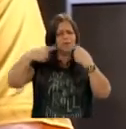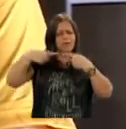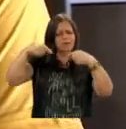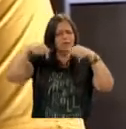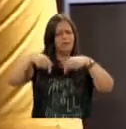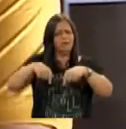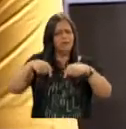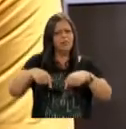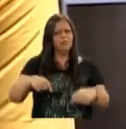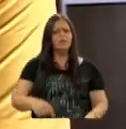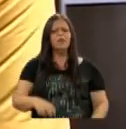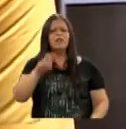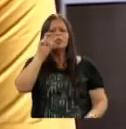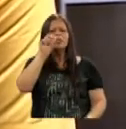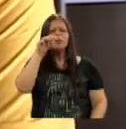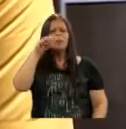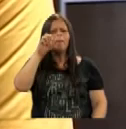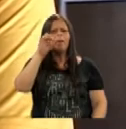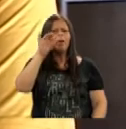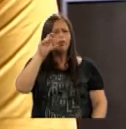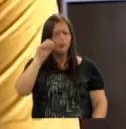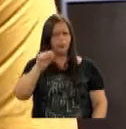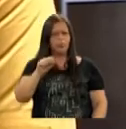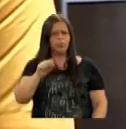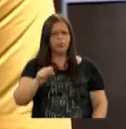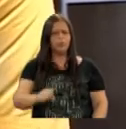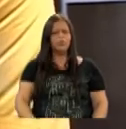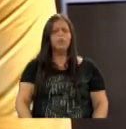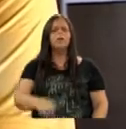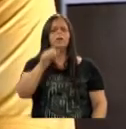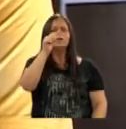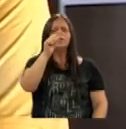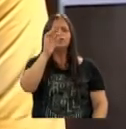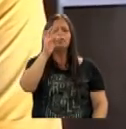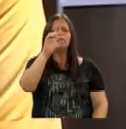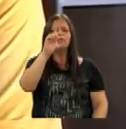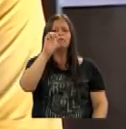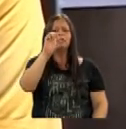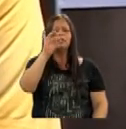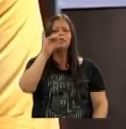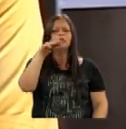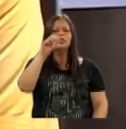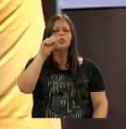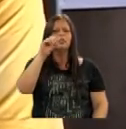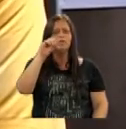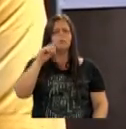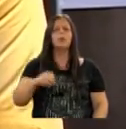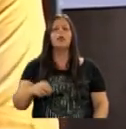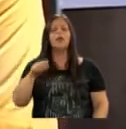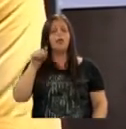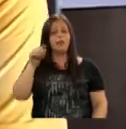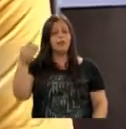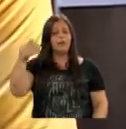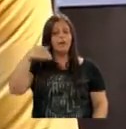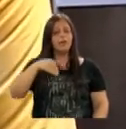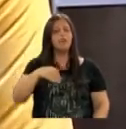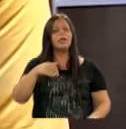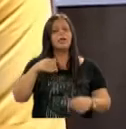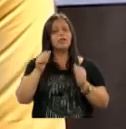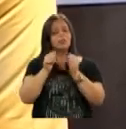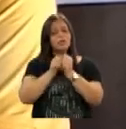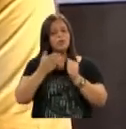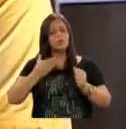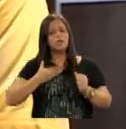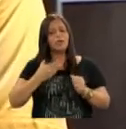50 metros no atletismo mas não é isso que ele vem aqui ele vem aqui que está junto com os amigos